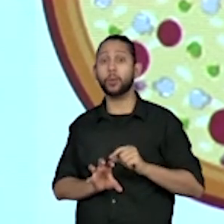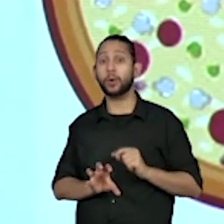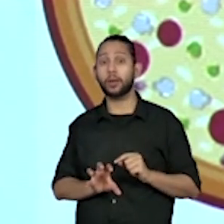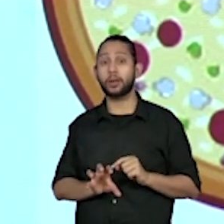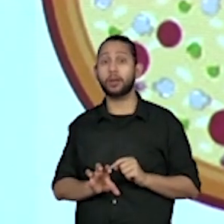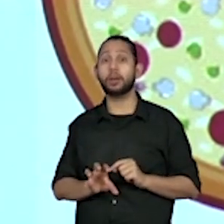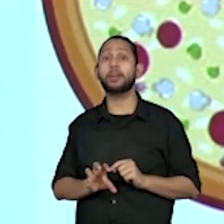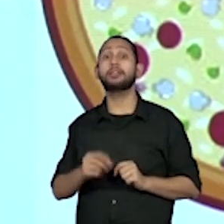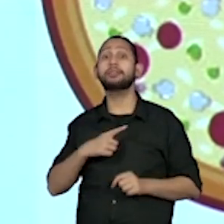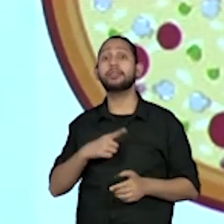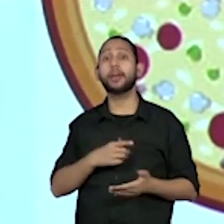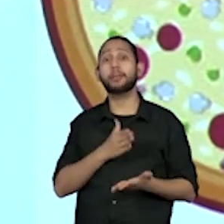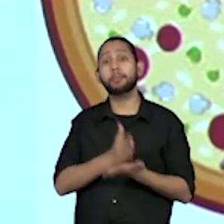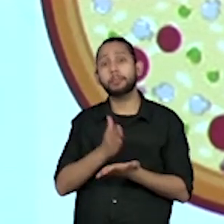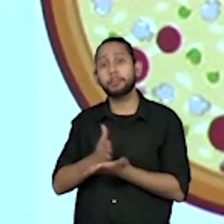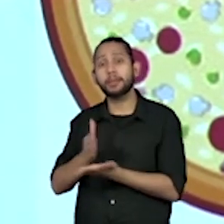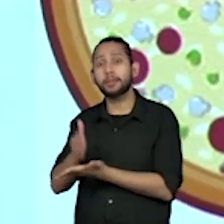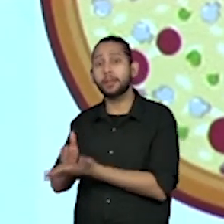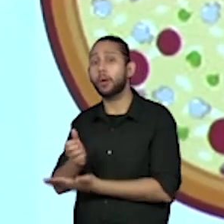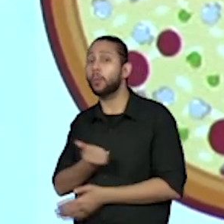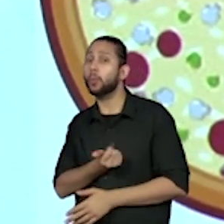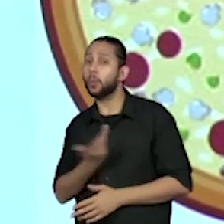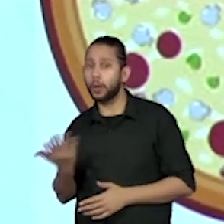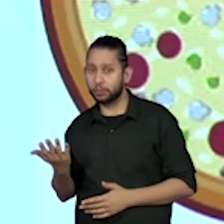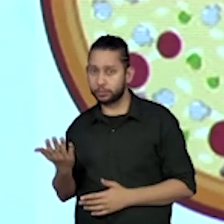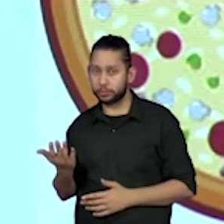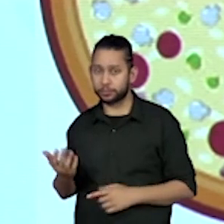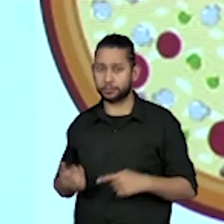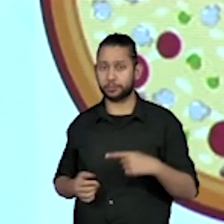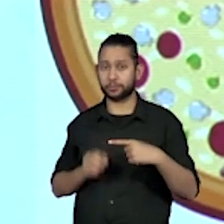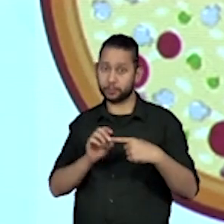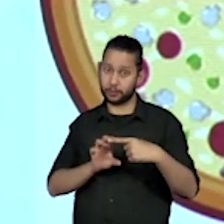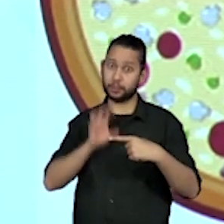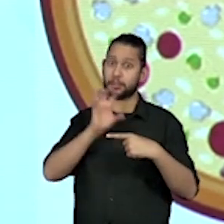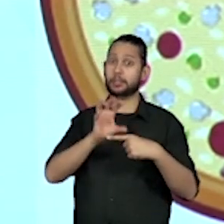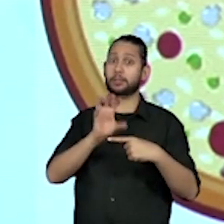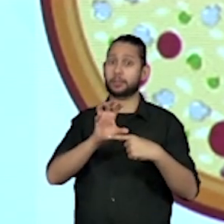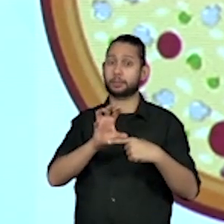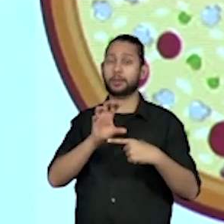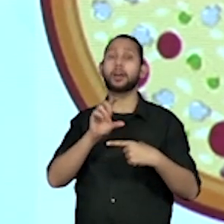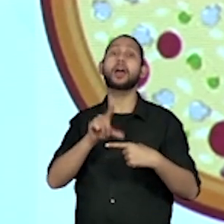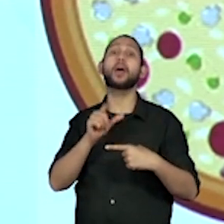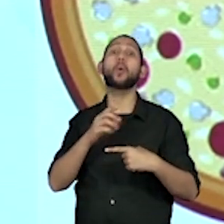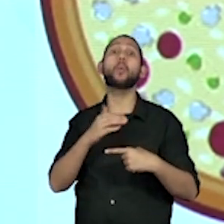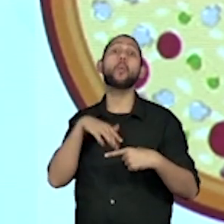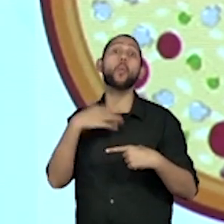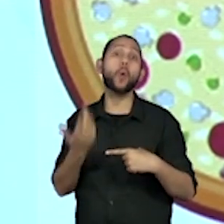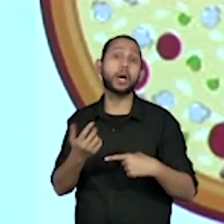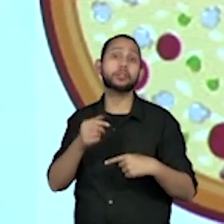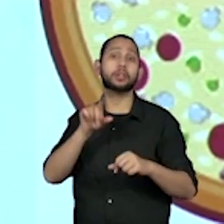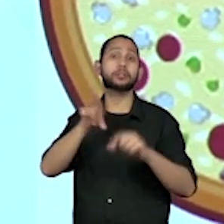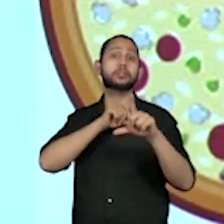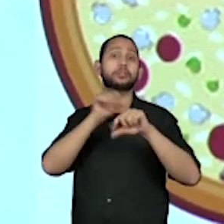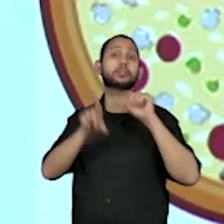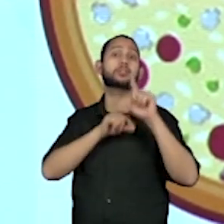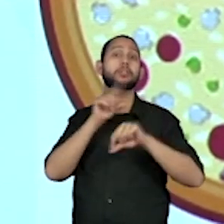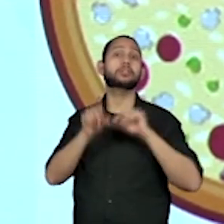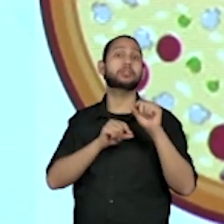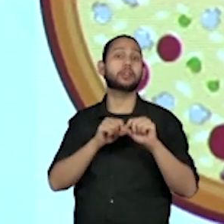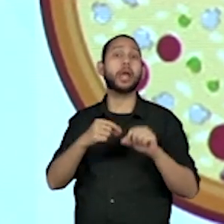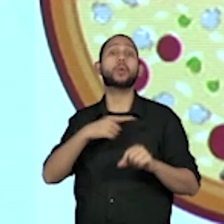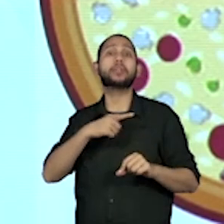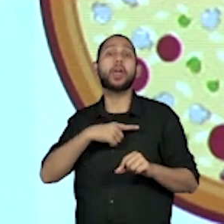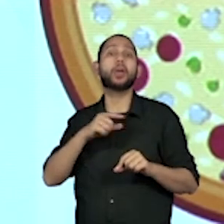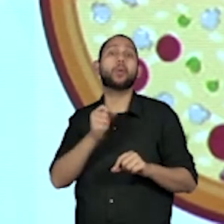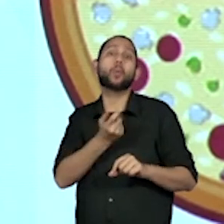o tanto que essa imagem foi dividida. E a parte da frente é quantas eu tenho ainda de pizza, na